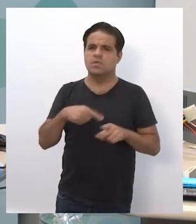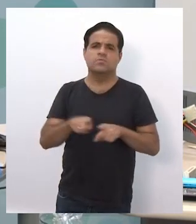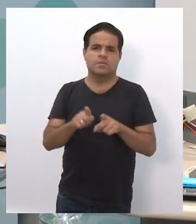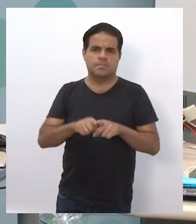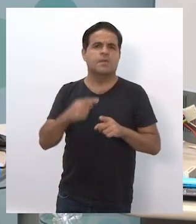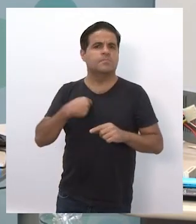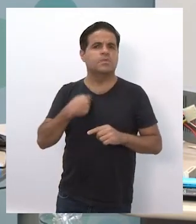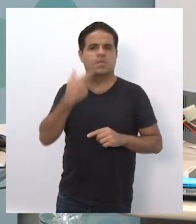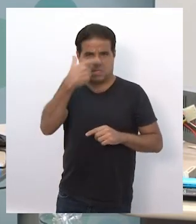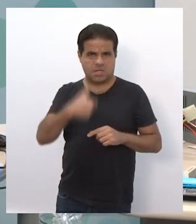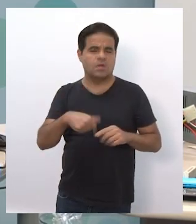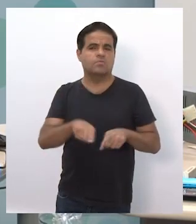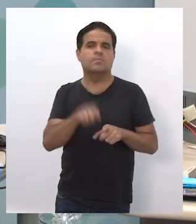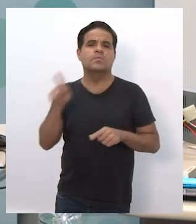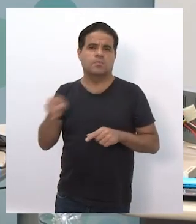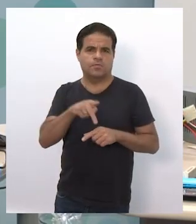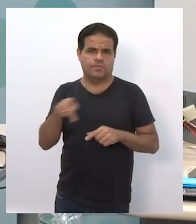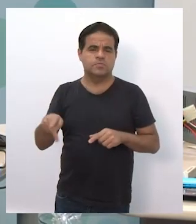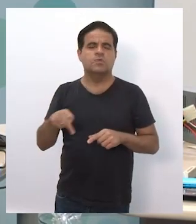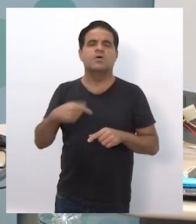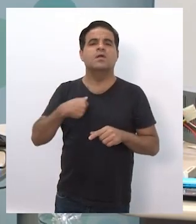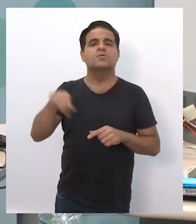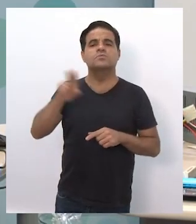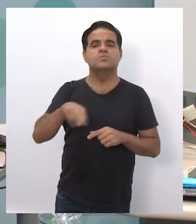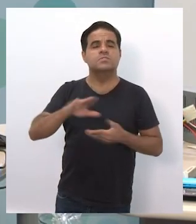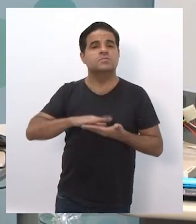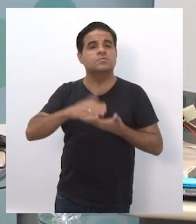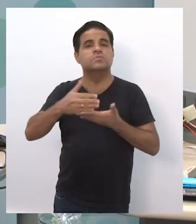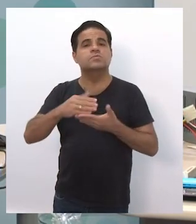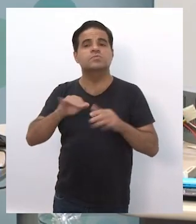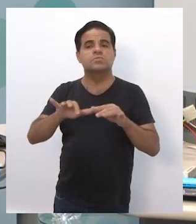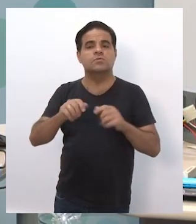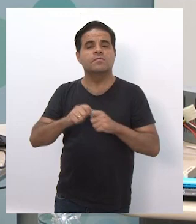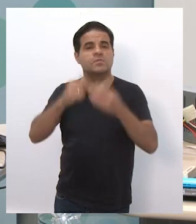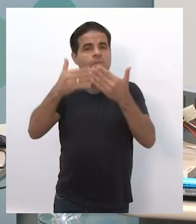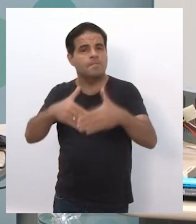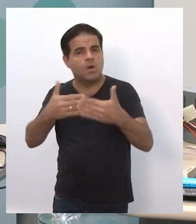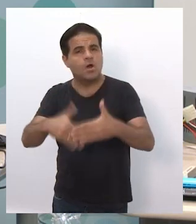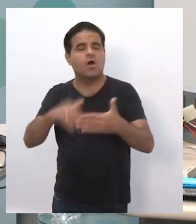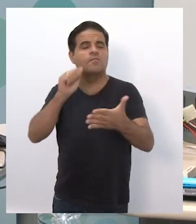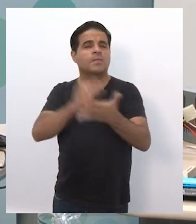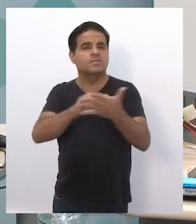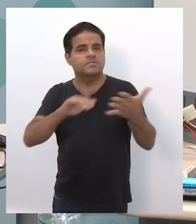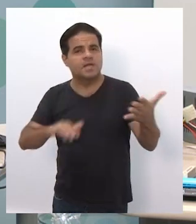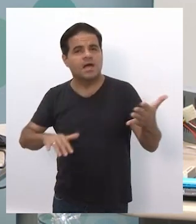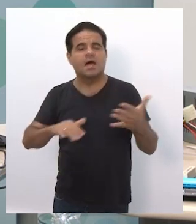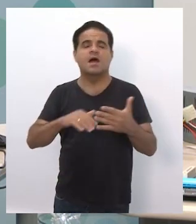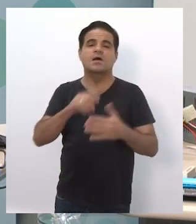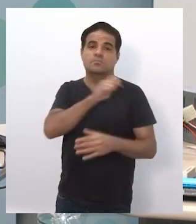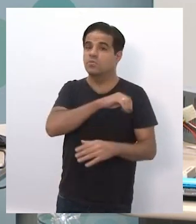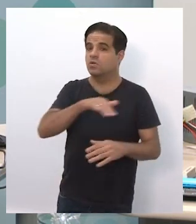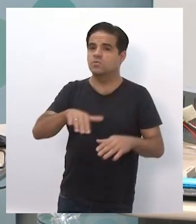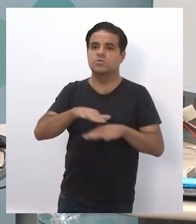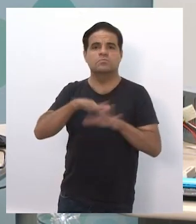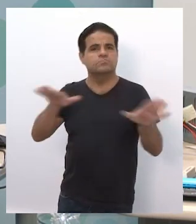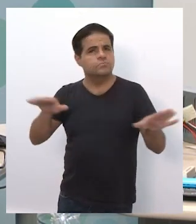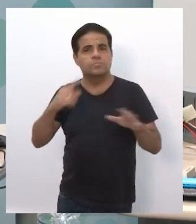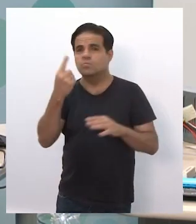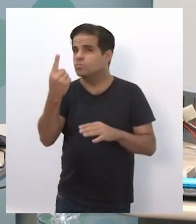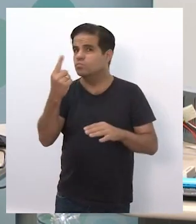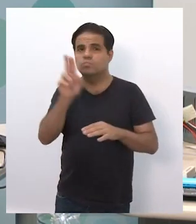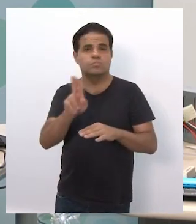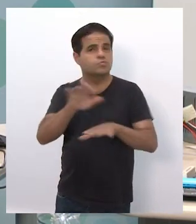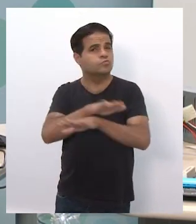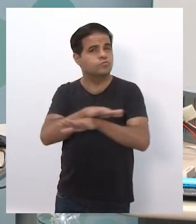sou professora, né? Então a gente usava o computador para fazer uma prova, uma atividade para o aluno. Era um tipo de